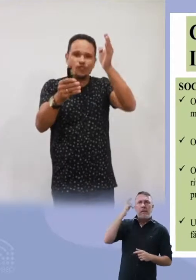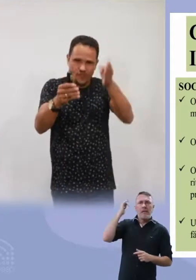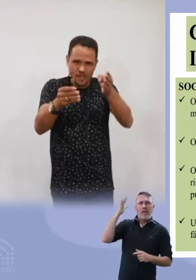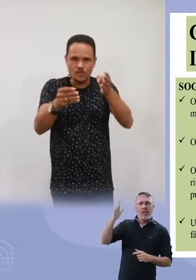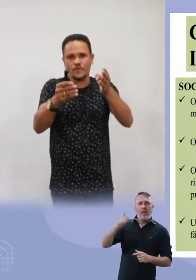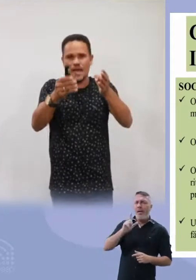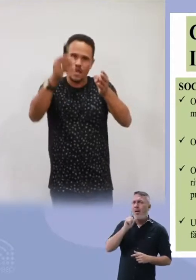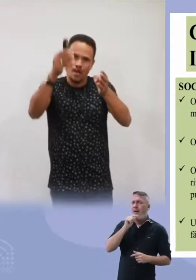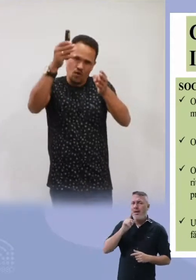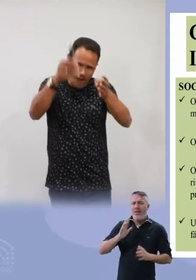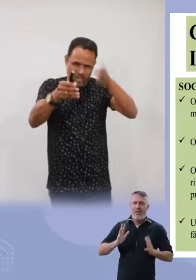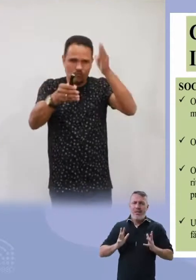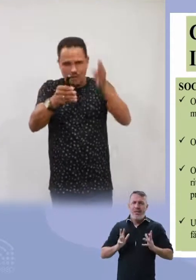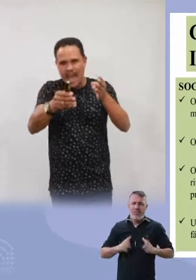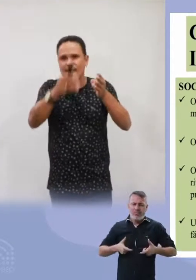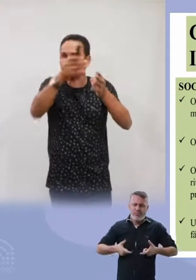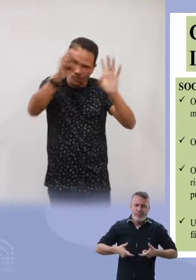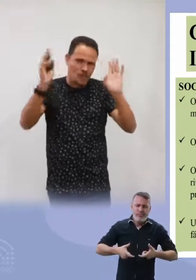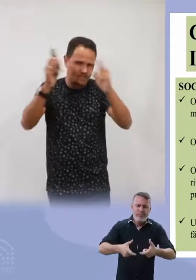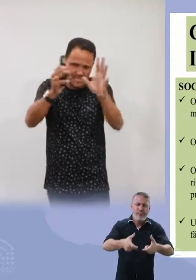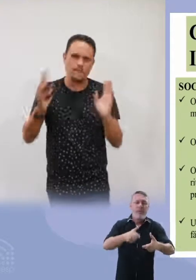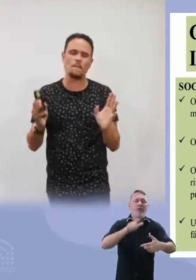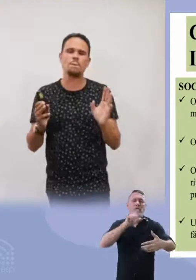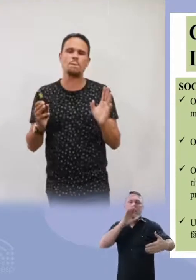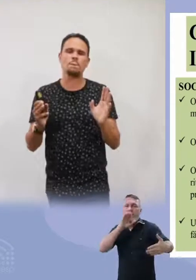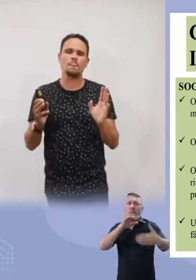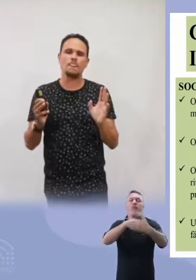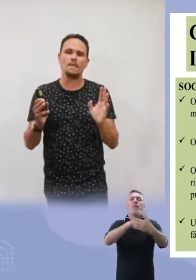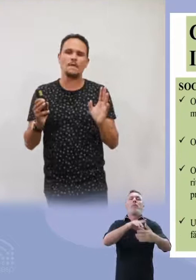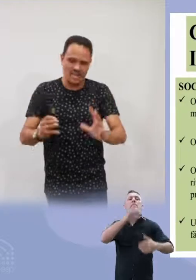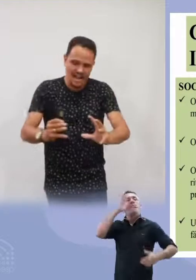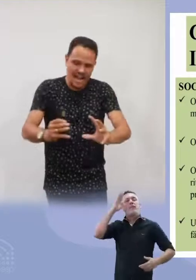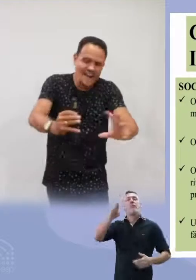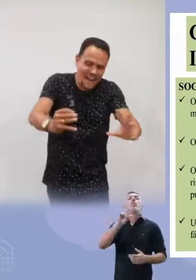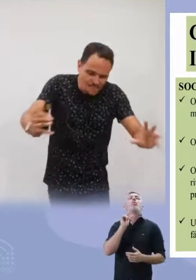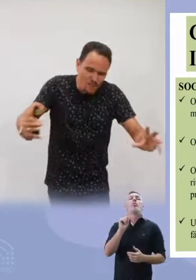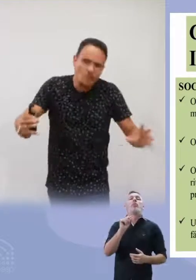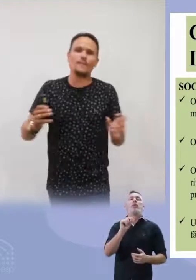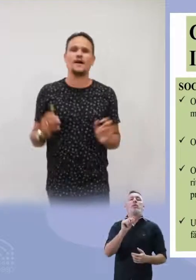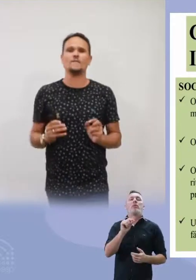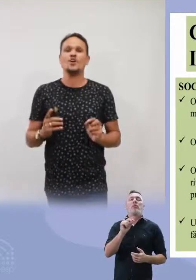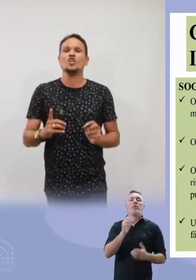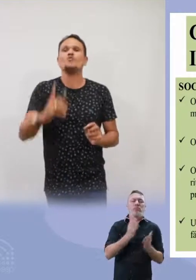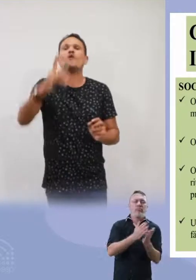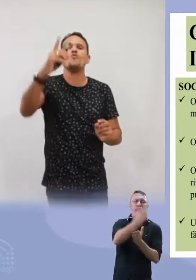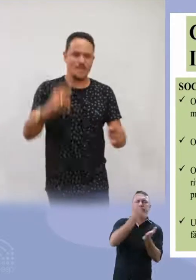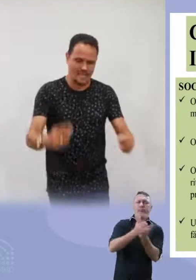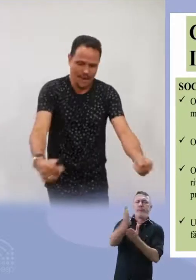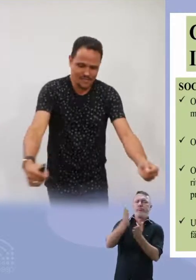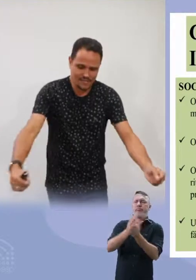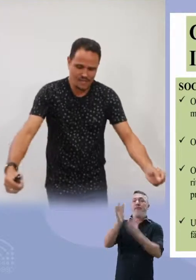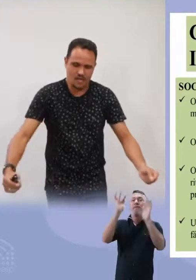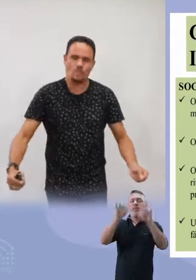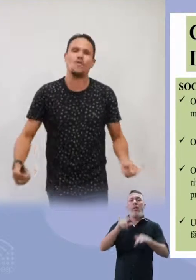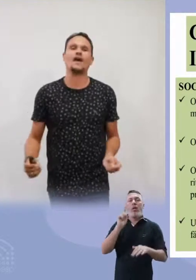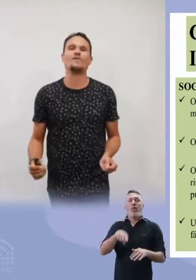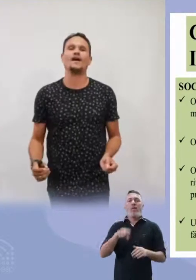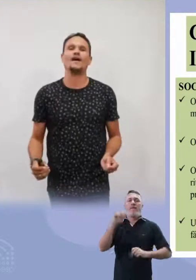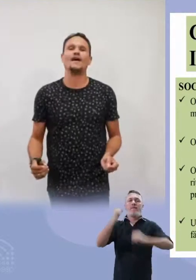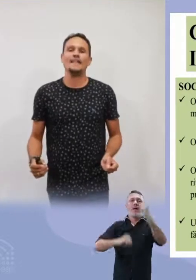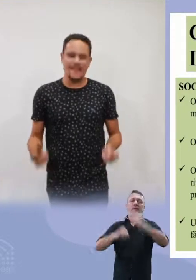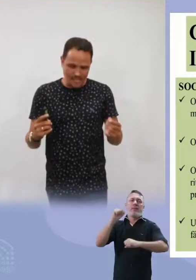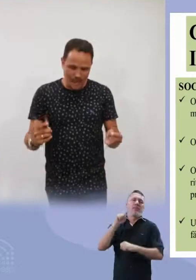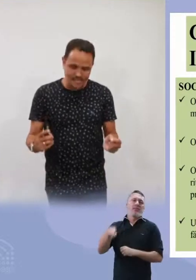o filho, né, o marido, a mulher e 2 filhos, exemplo, chegava a casa para tomar banho, numa única bacia com